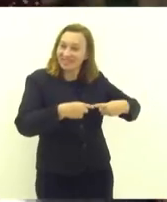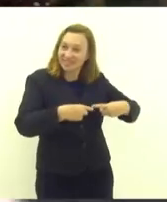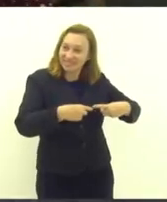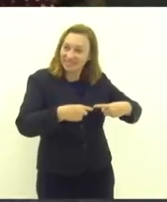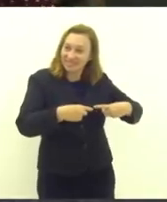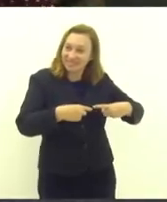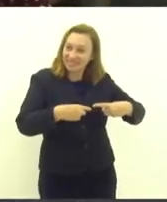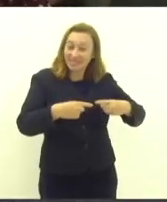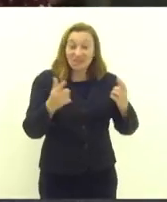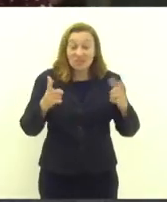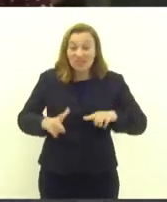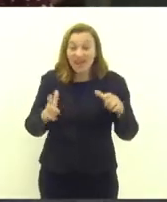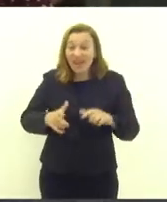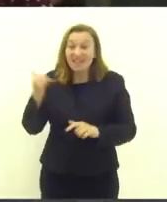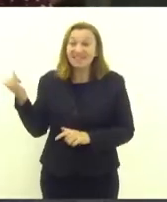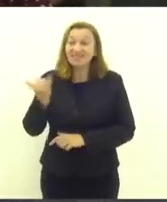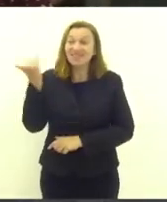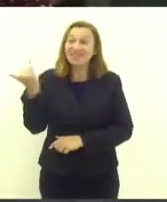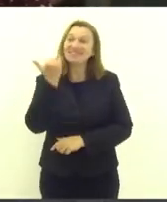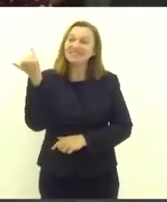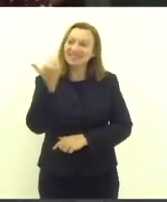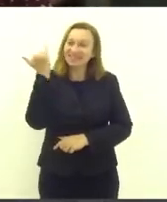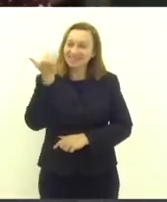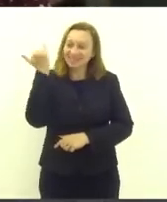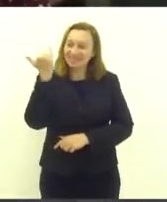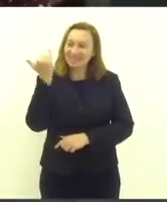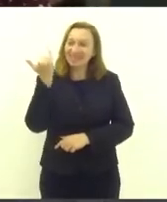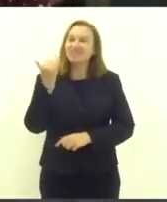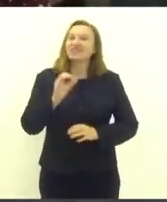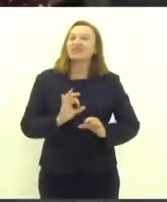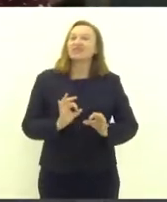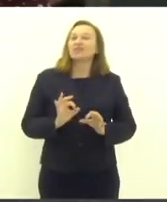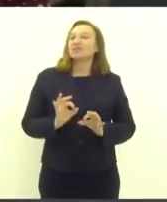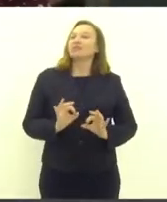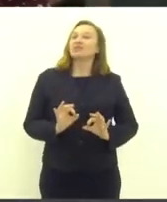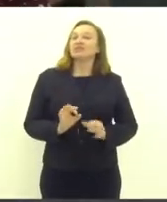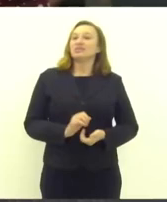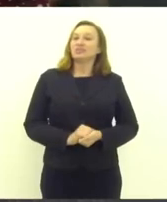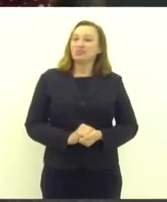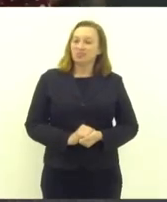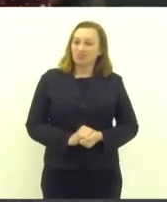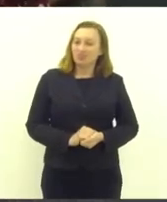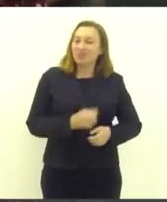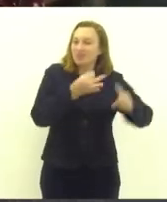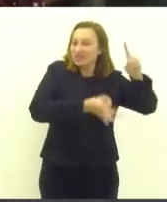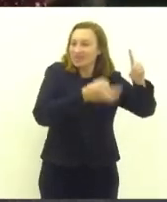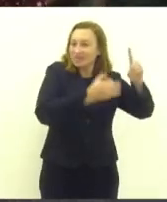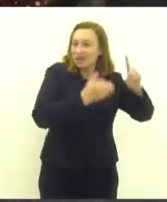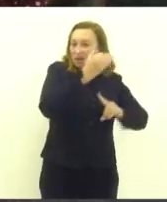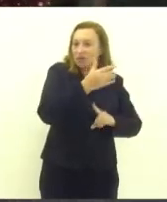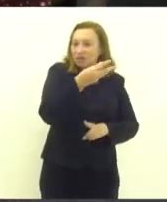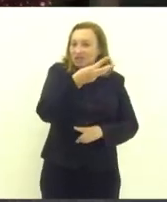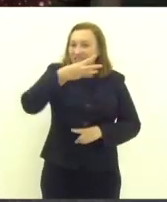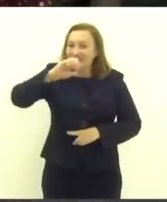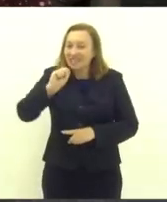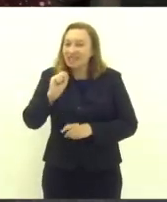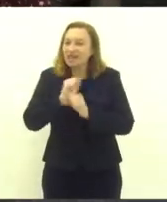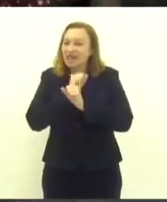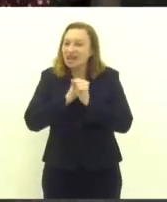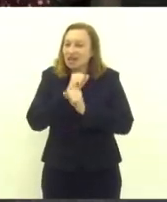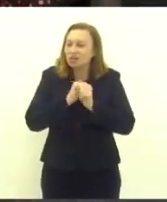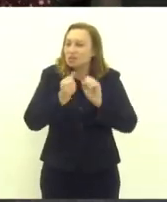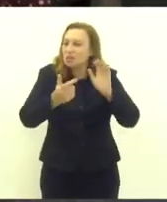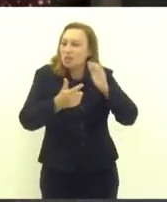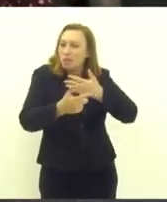esse espaço tão importante o desembargador com 31 anos de magistratura com um papel fundamental